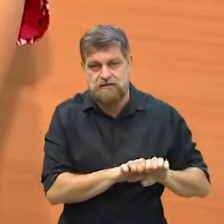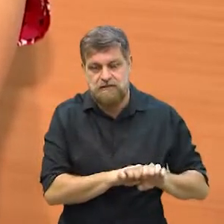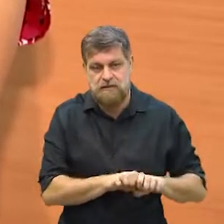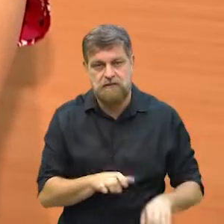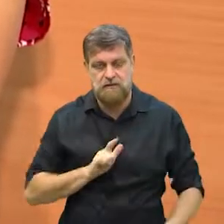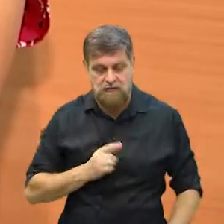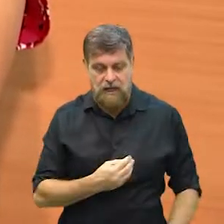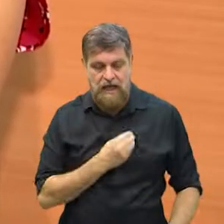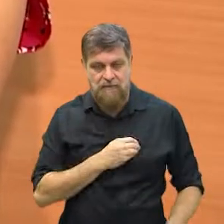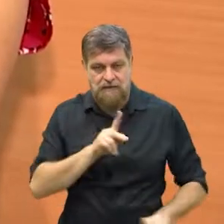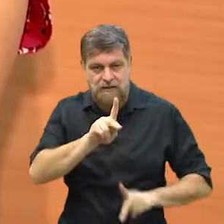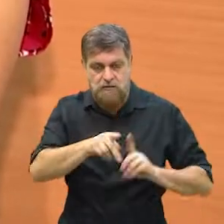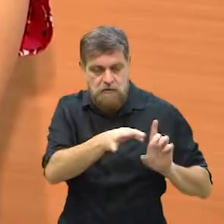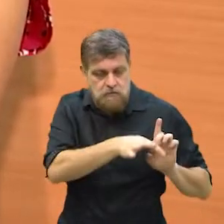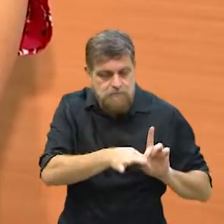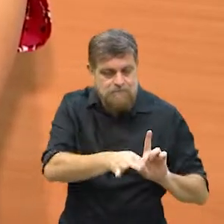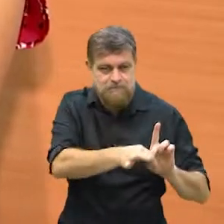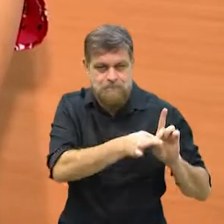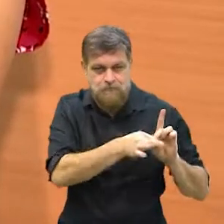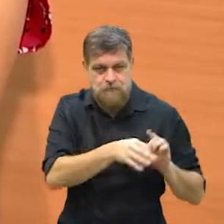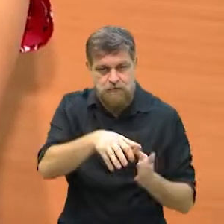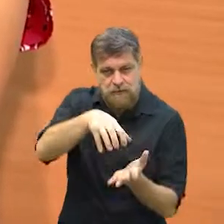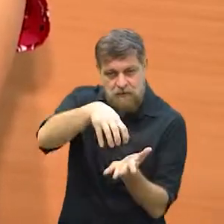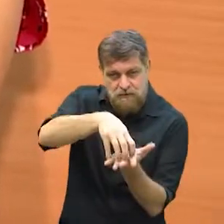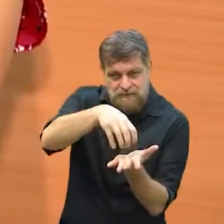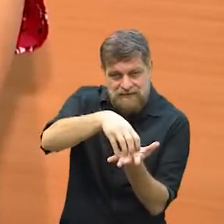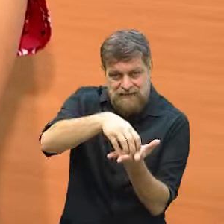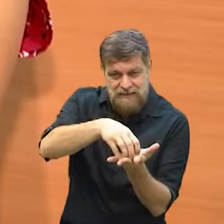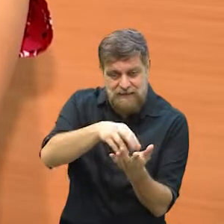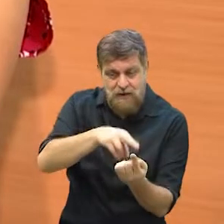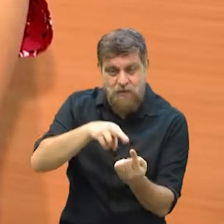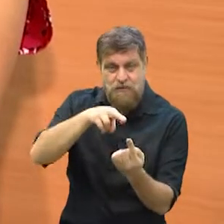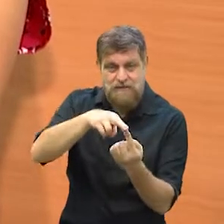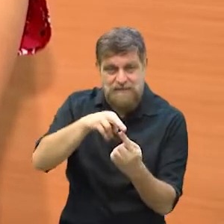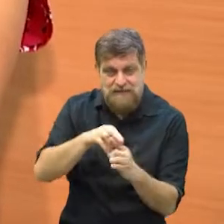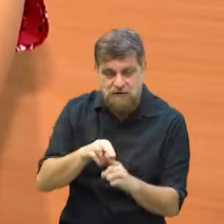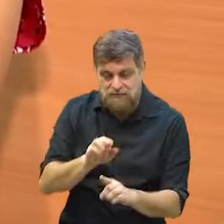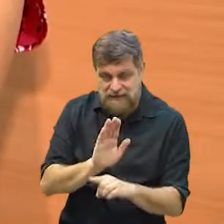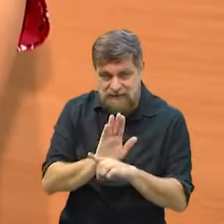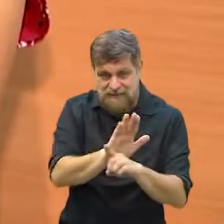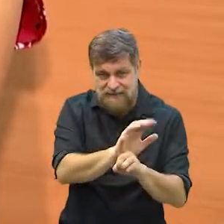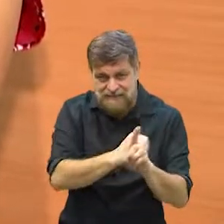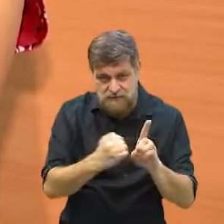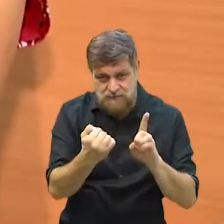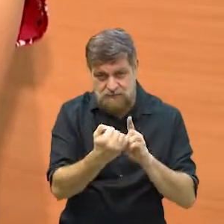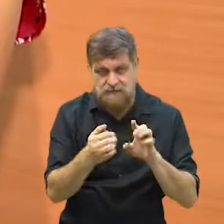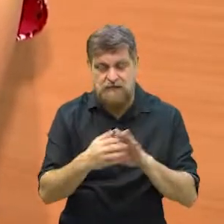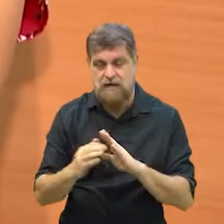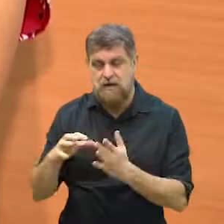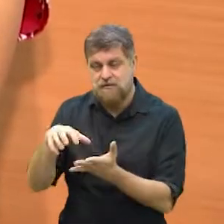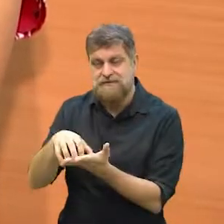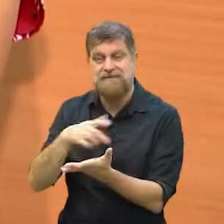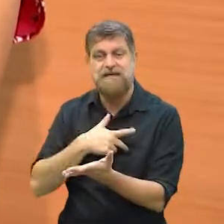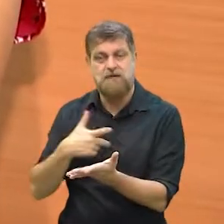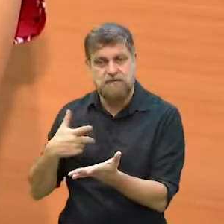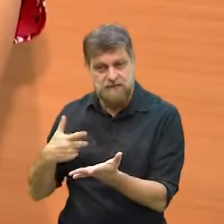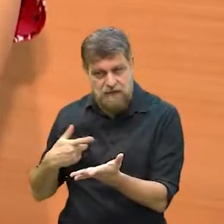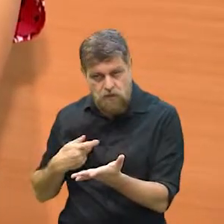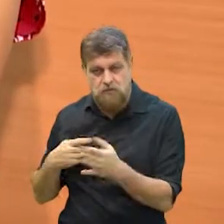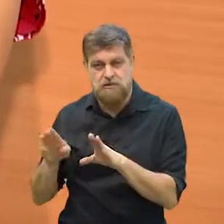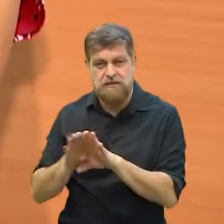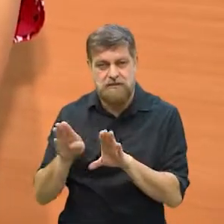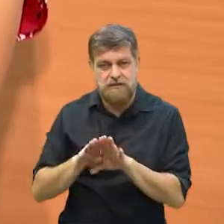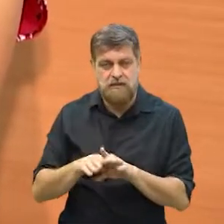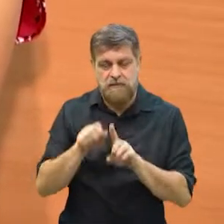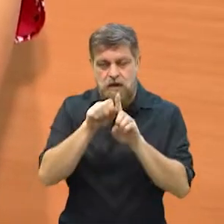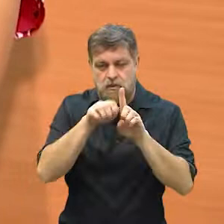muito mais perto da vida das pessoas. Os CRAS estão mais perto, né, as escolas, os centros de saúde,